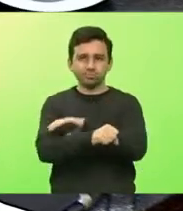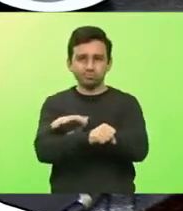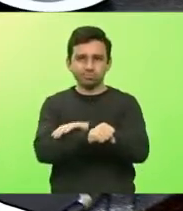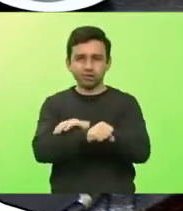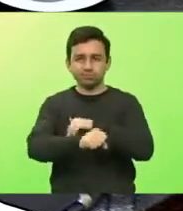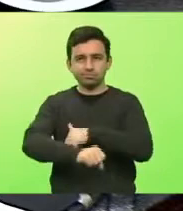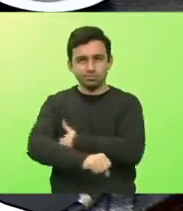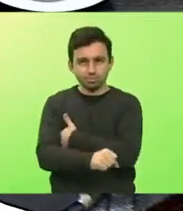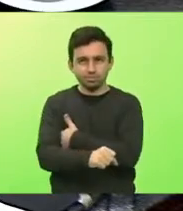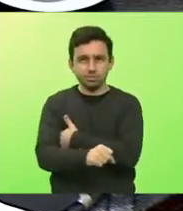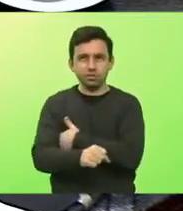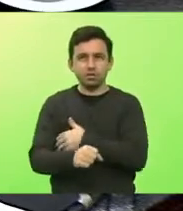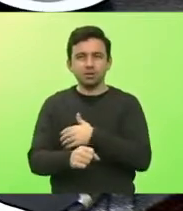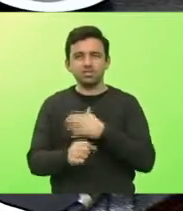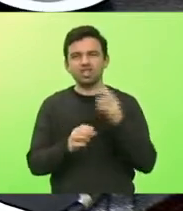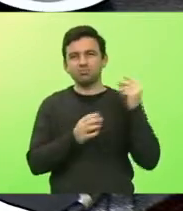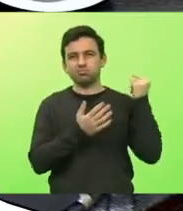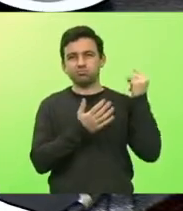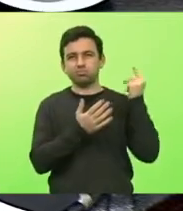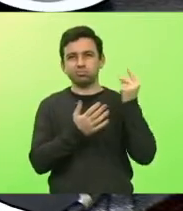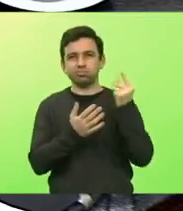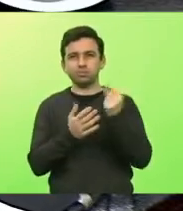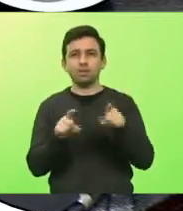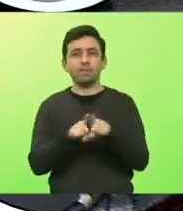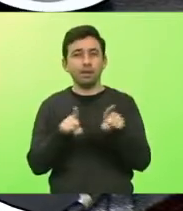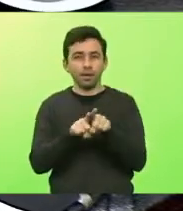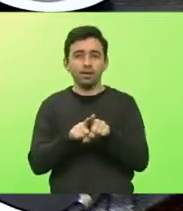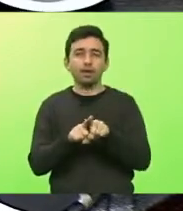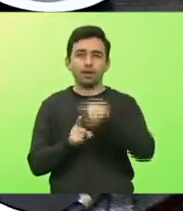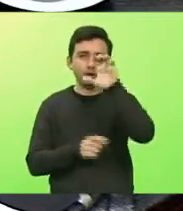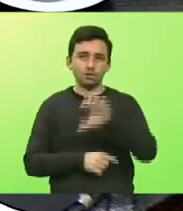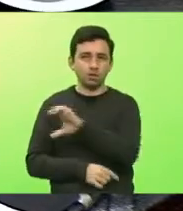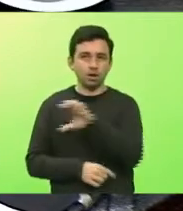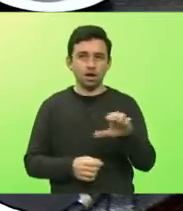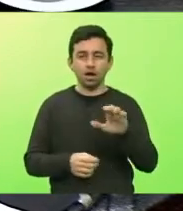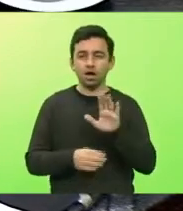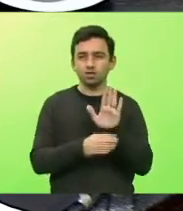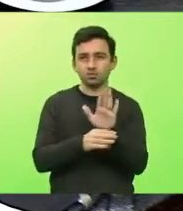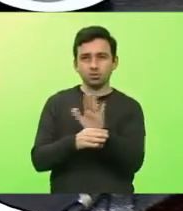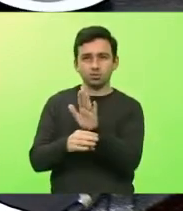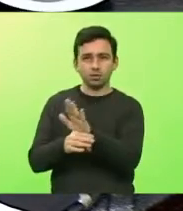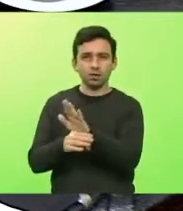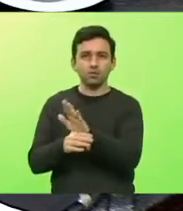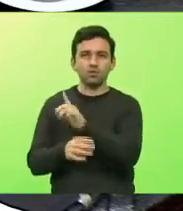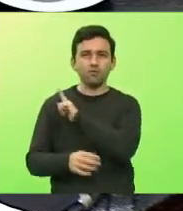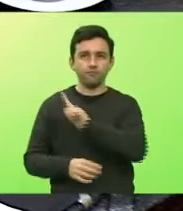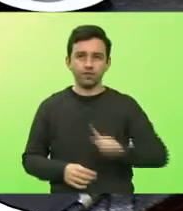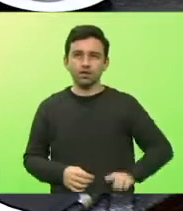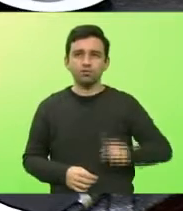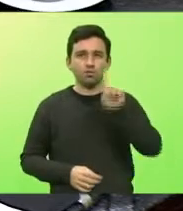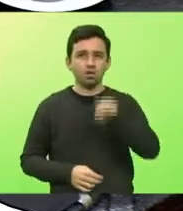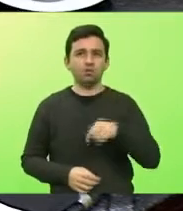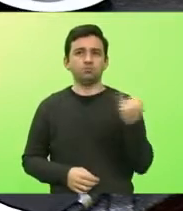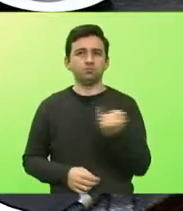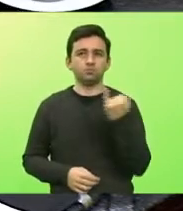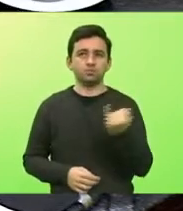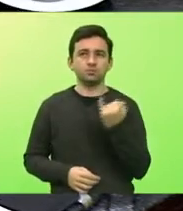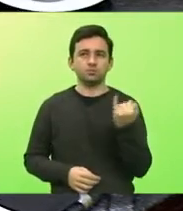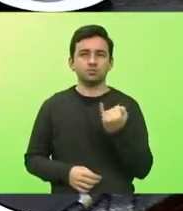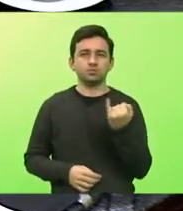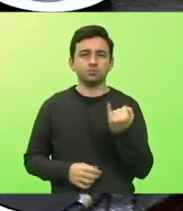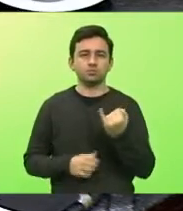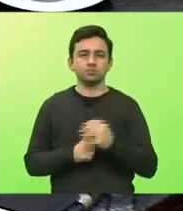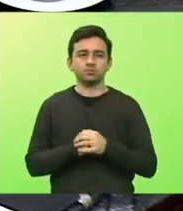longo prazo, milenarmente, da Igreja Católica em auxiliar o Estado é fundamental, e eu poderia dizer, inclusive, mais, a